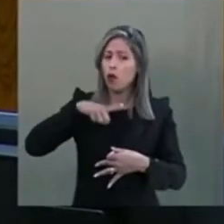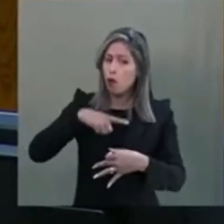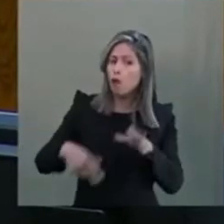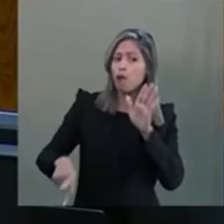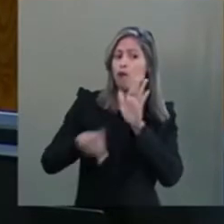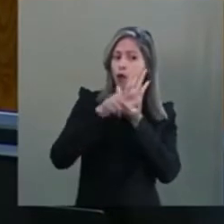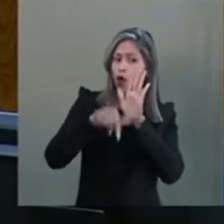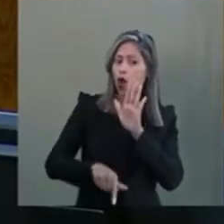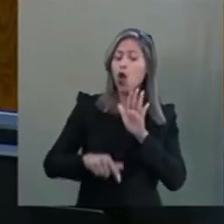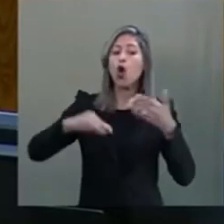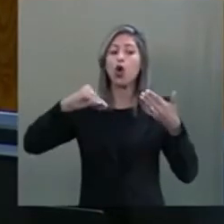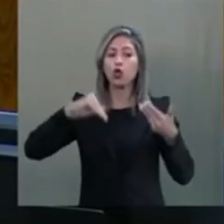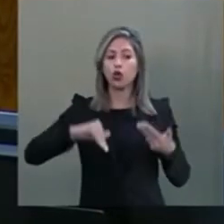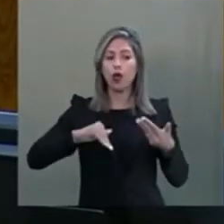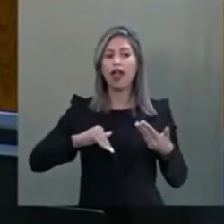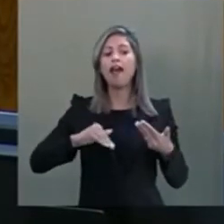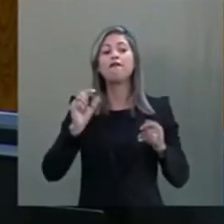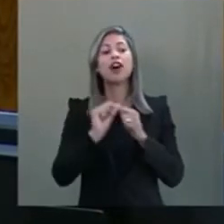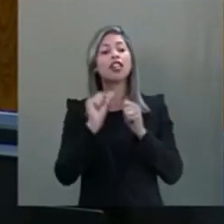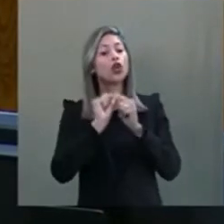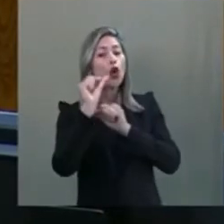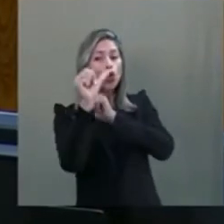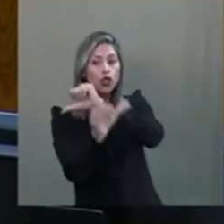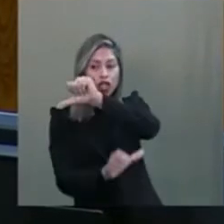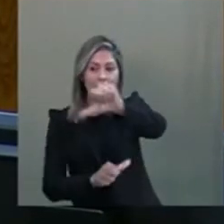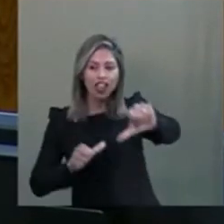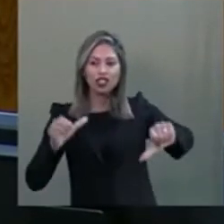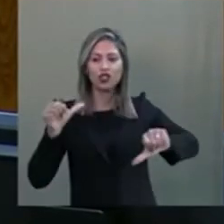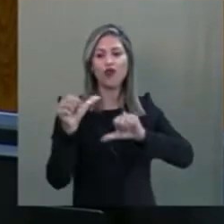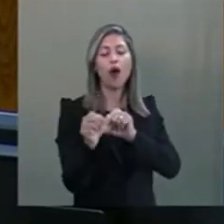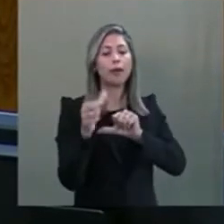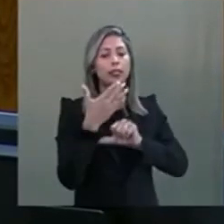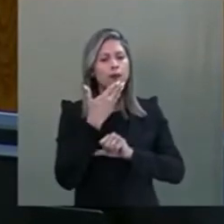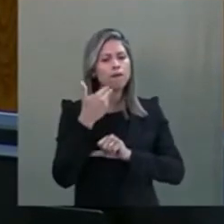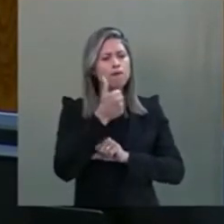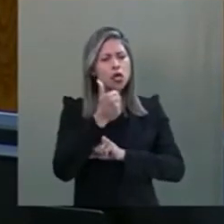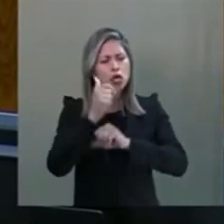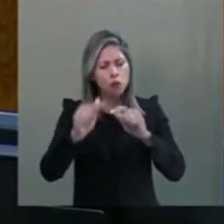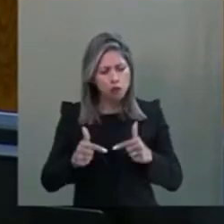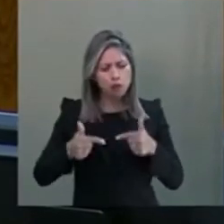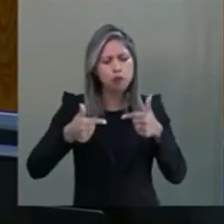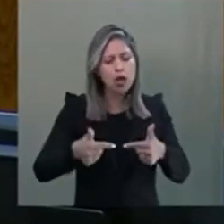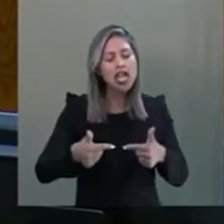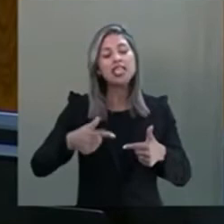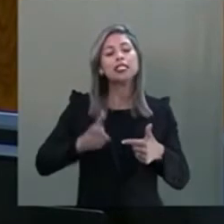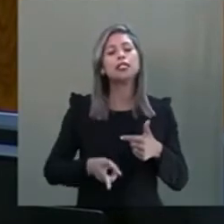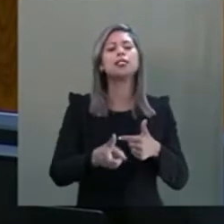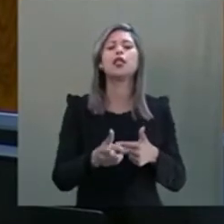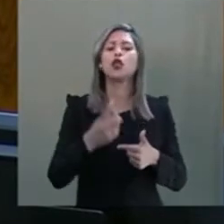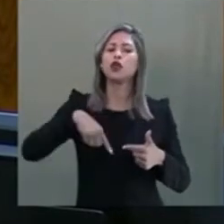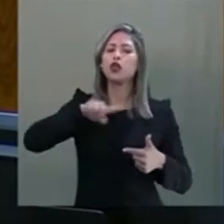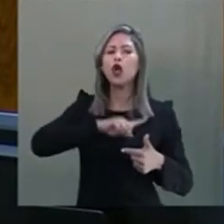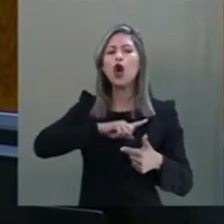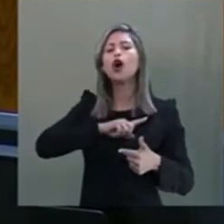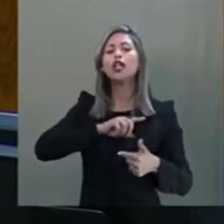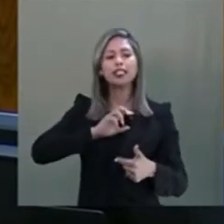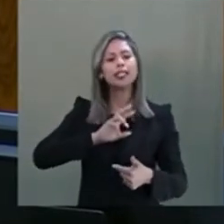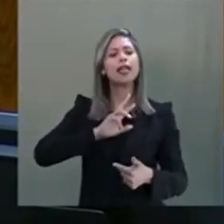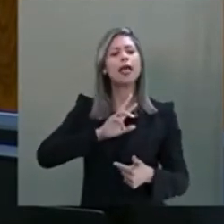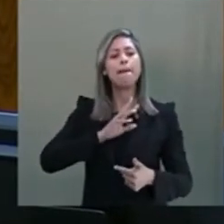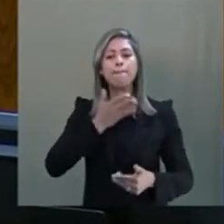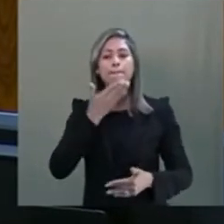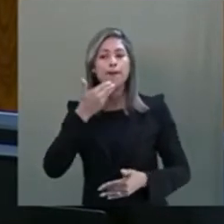Nacional, o de promover transformações cruciais para desatarmos os nós estruturais de